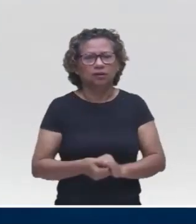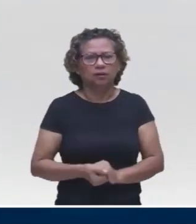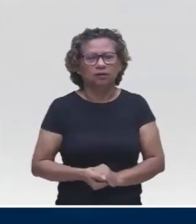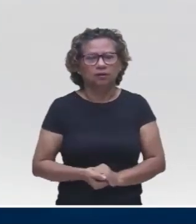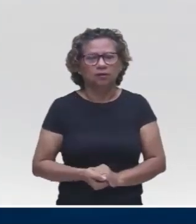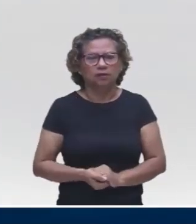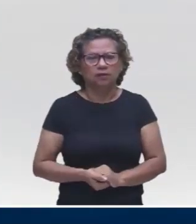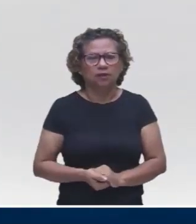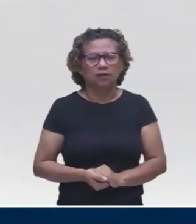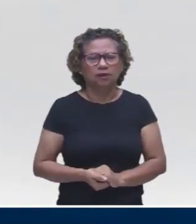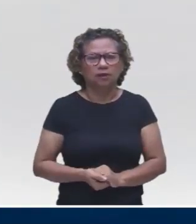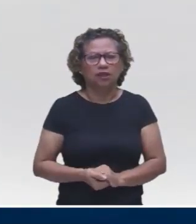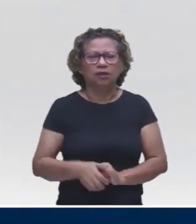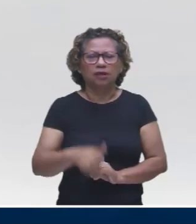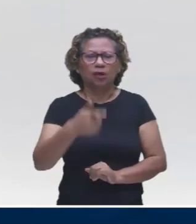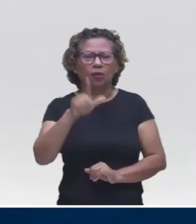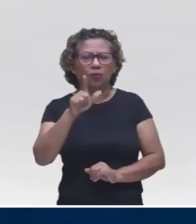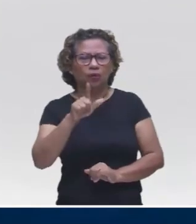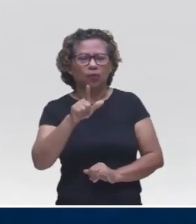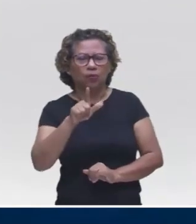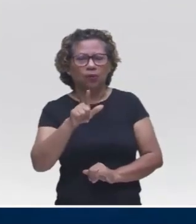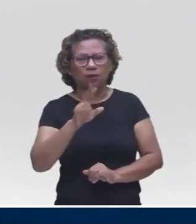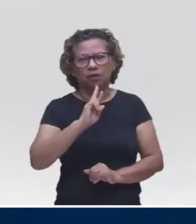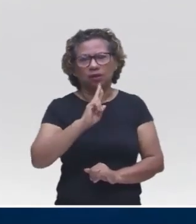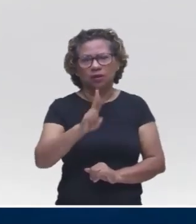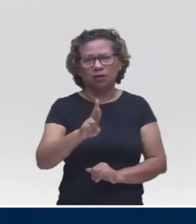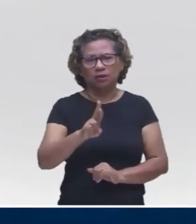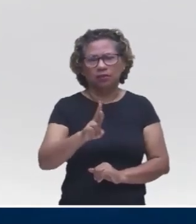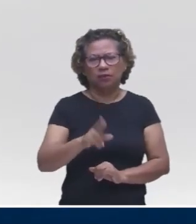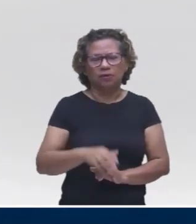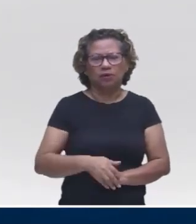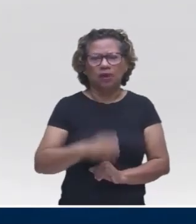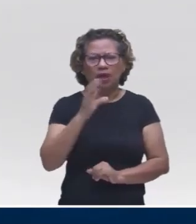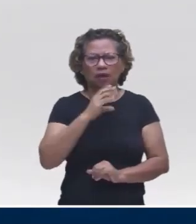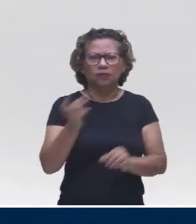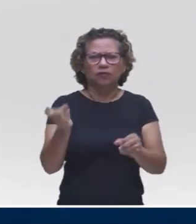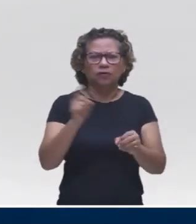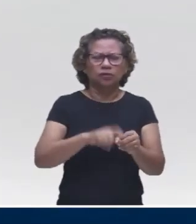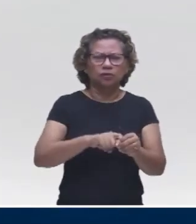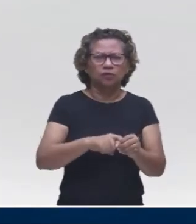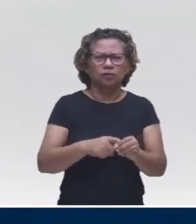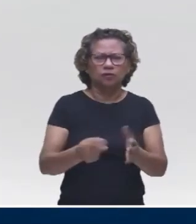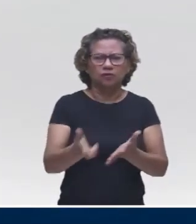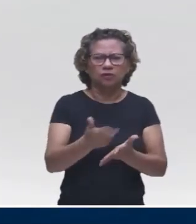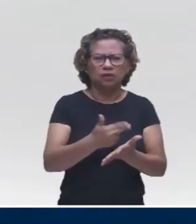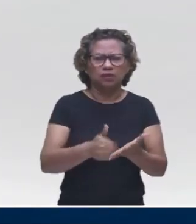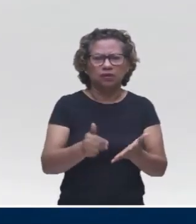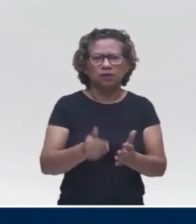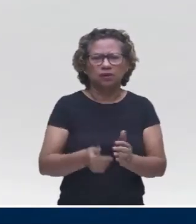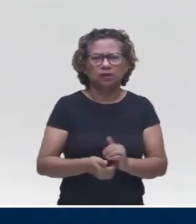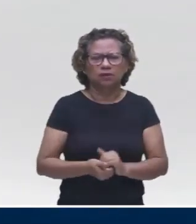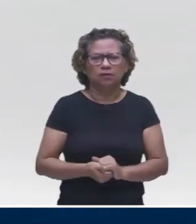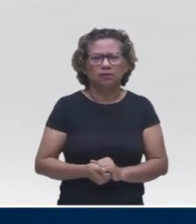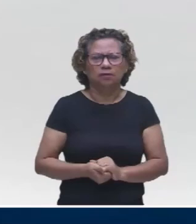ia aparecer uma outra reta. Volta aqui rapidinho, só no GeoGebra.